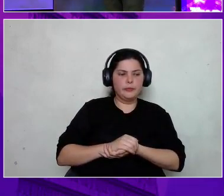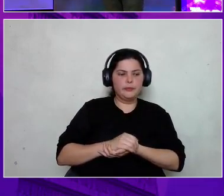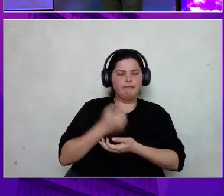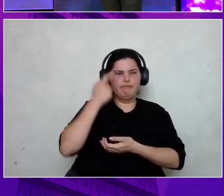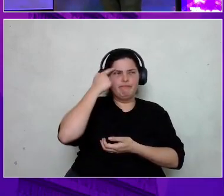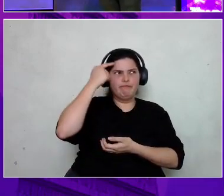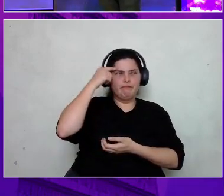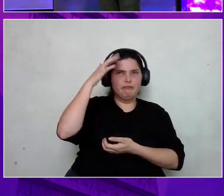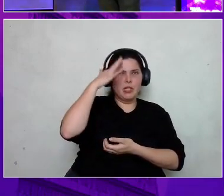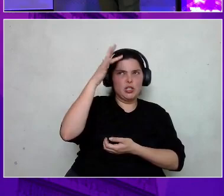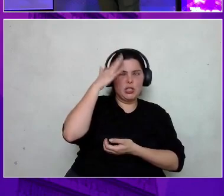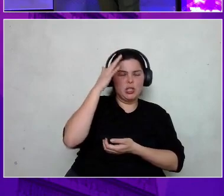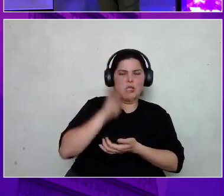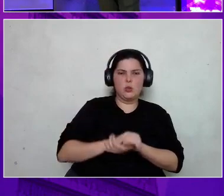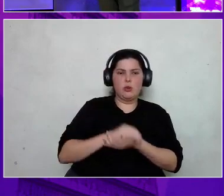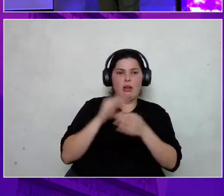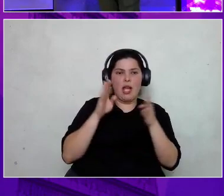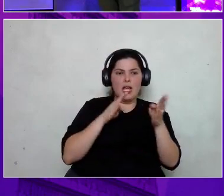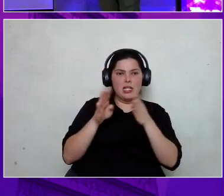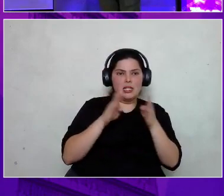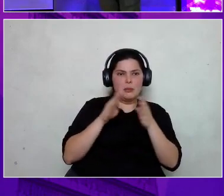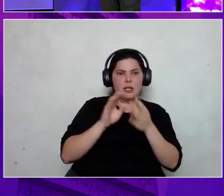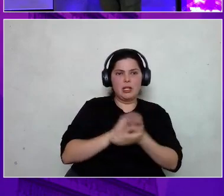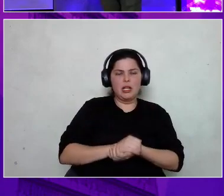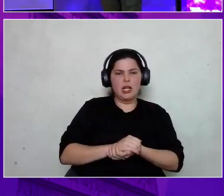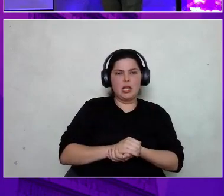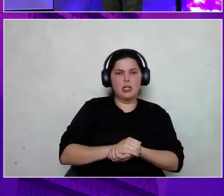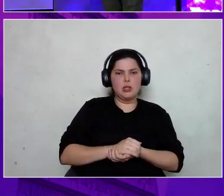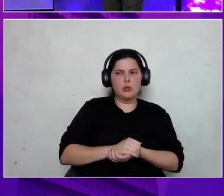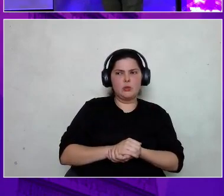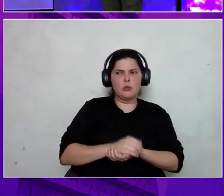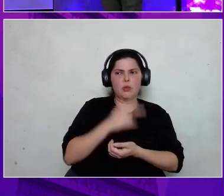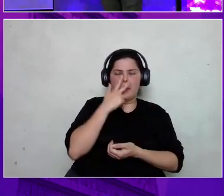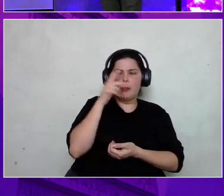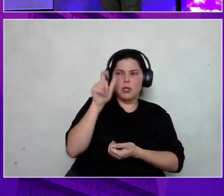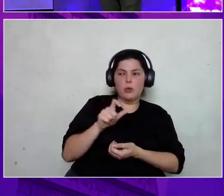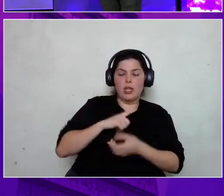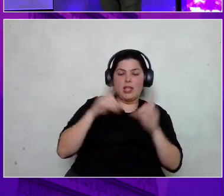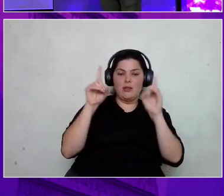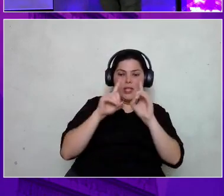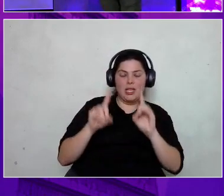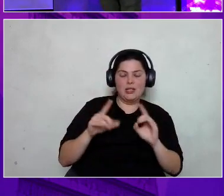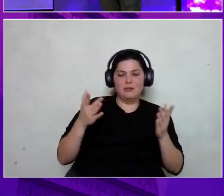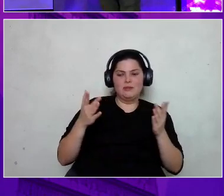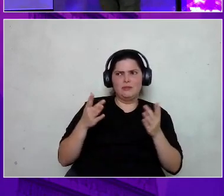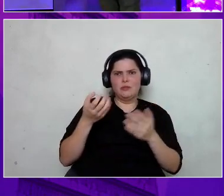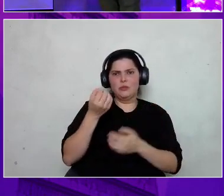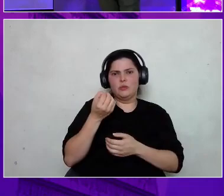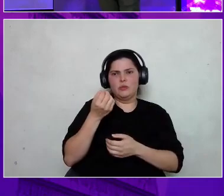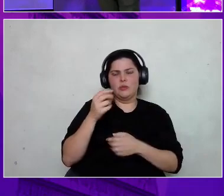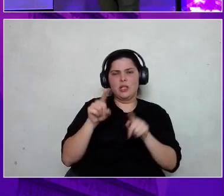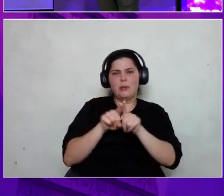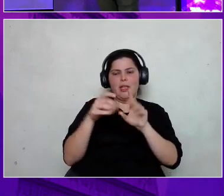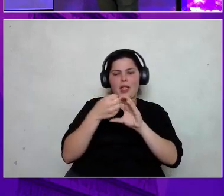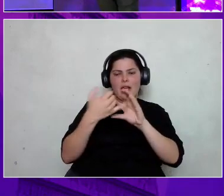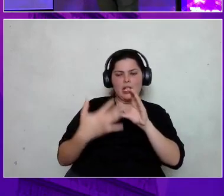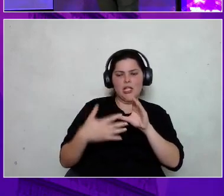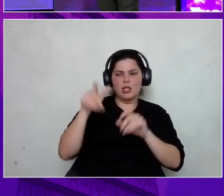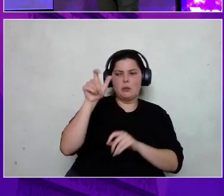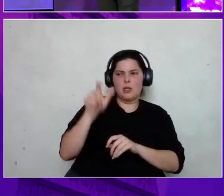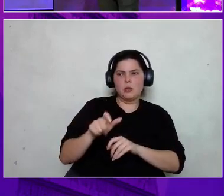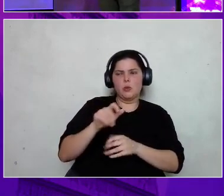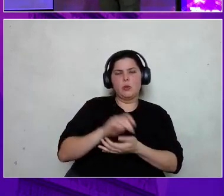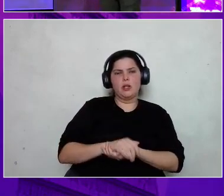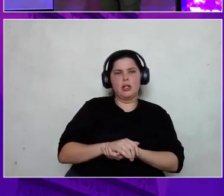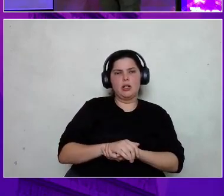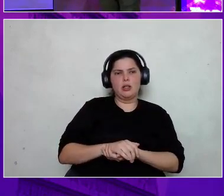a acessibilidade como alguém com uma deficiência específica, ou o estereótipo de alguém com algum